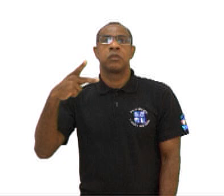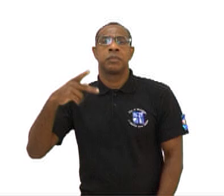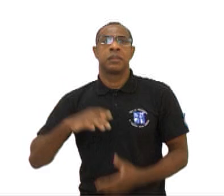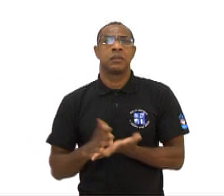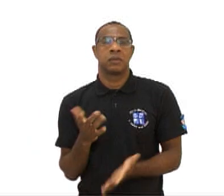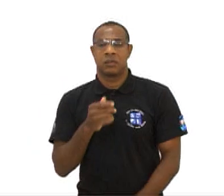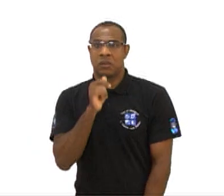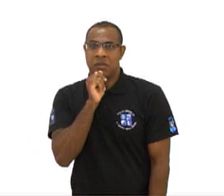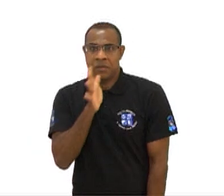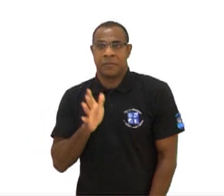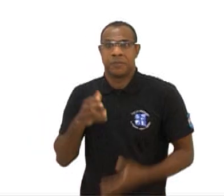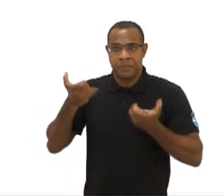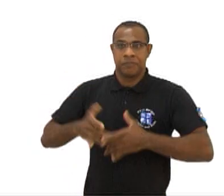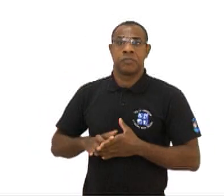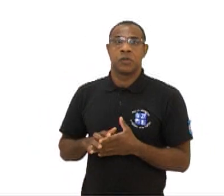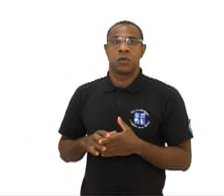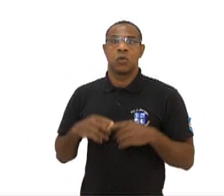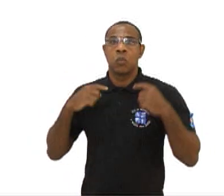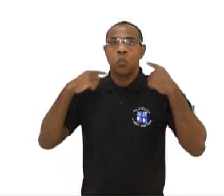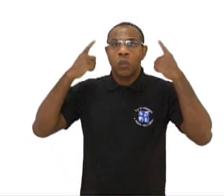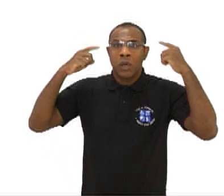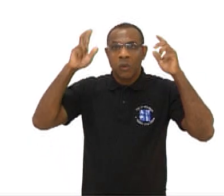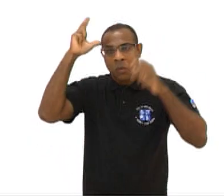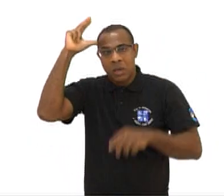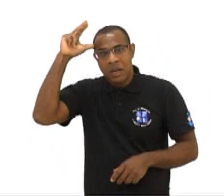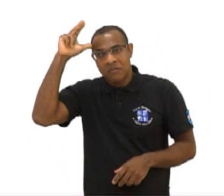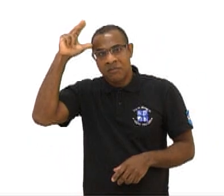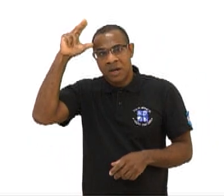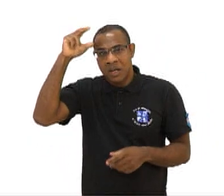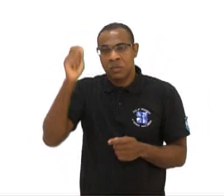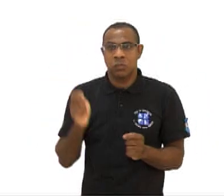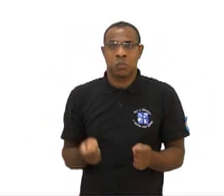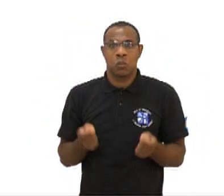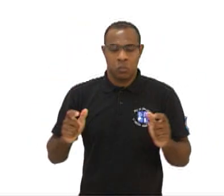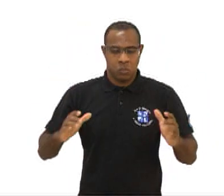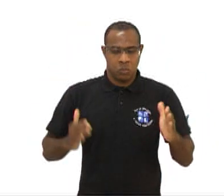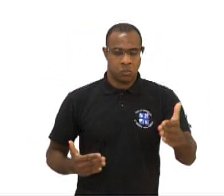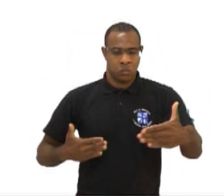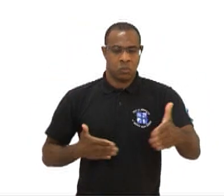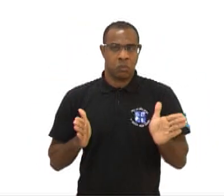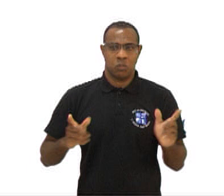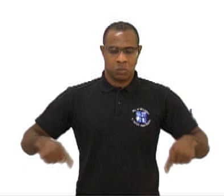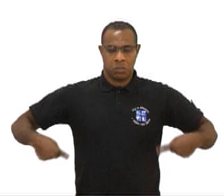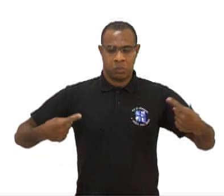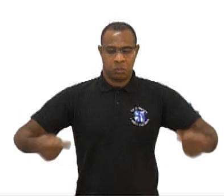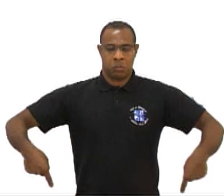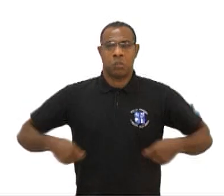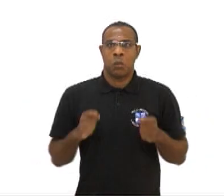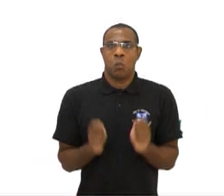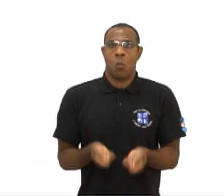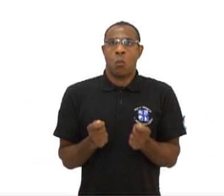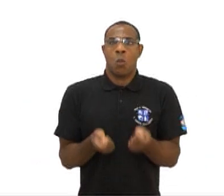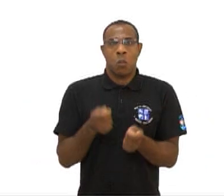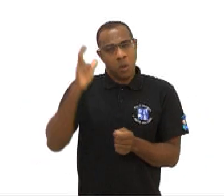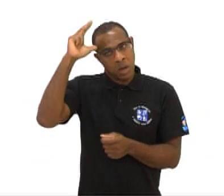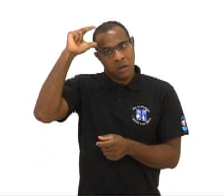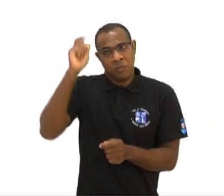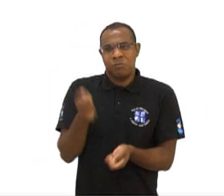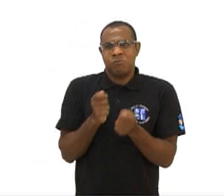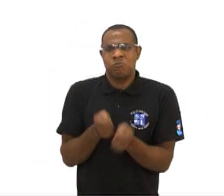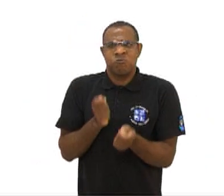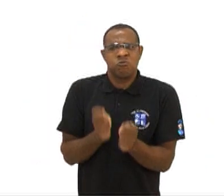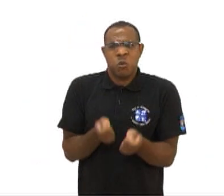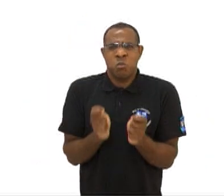cavalo tenta colocar uma carroça em movimento, puxando-a com certa força. Pela terceira lei de Newton, a